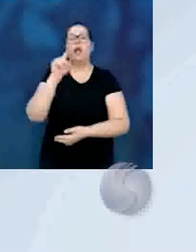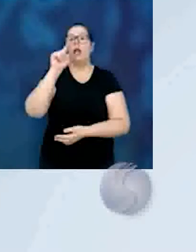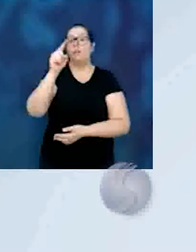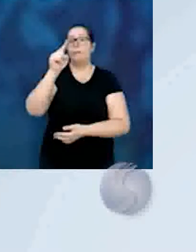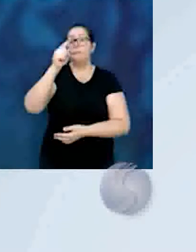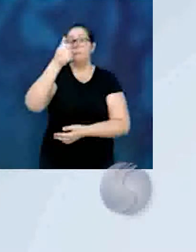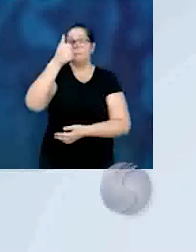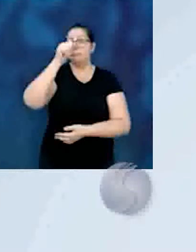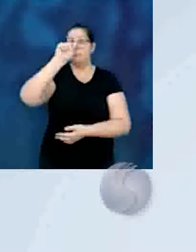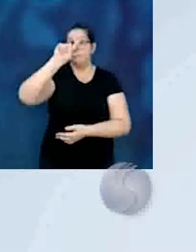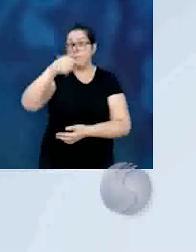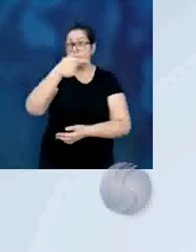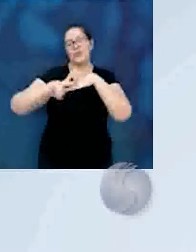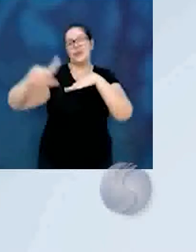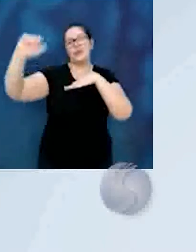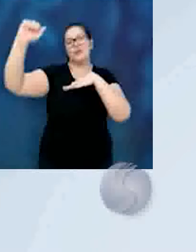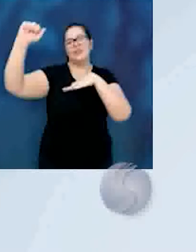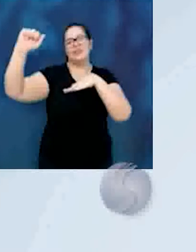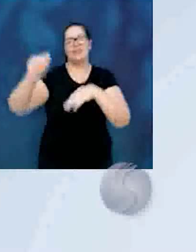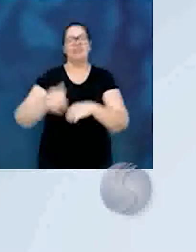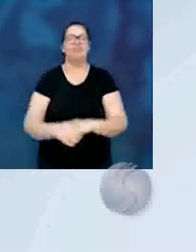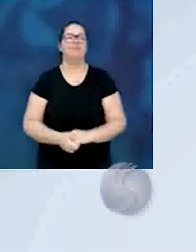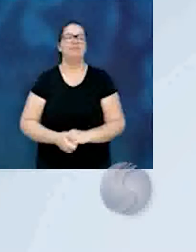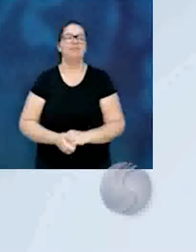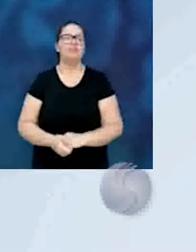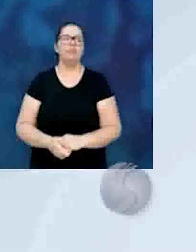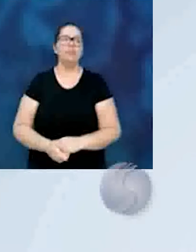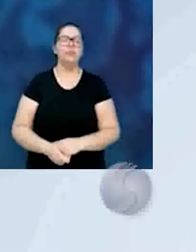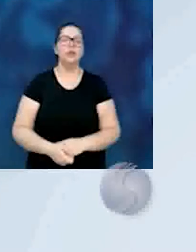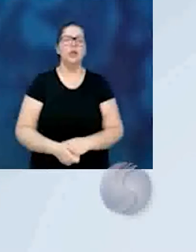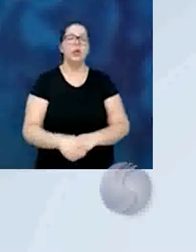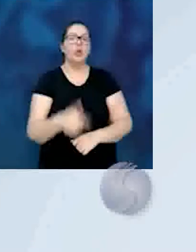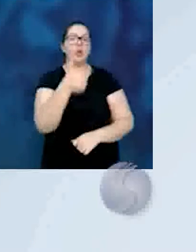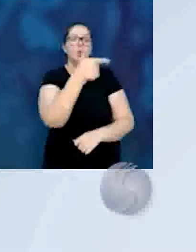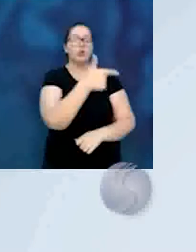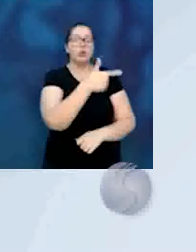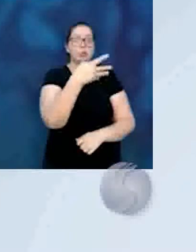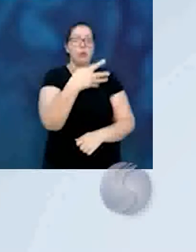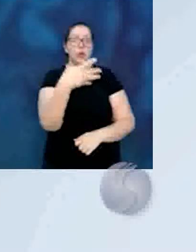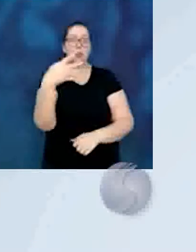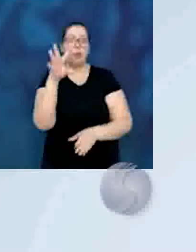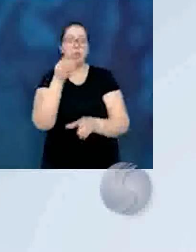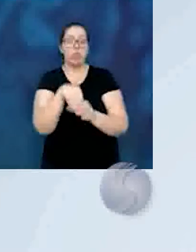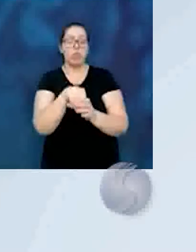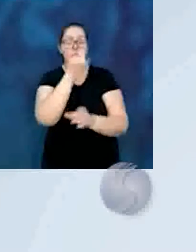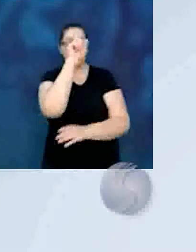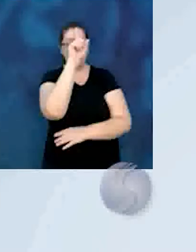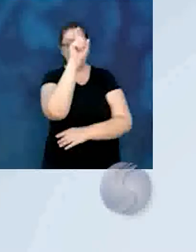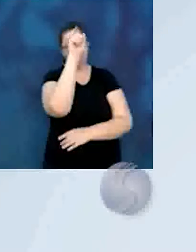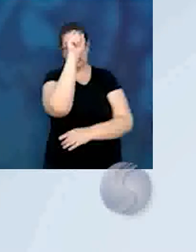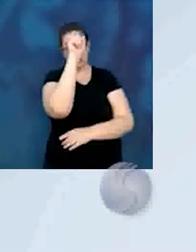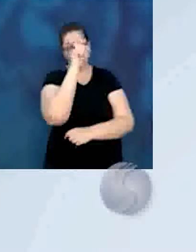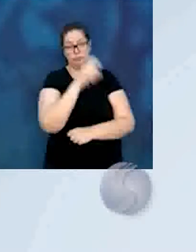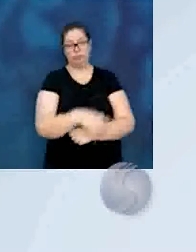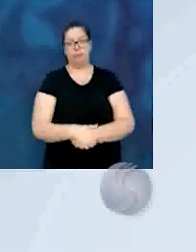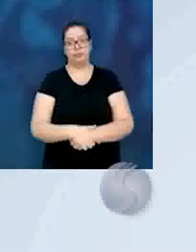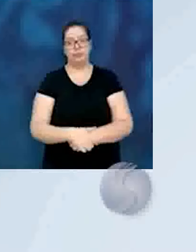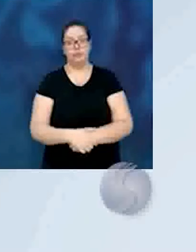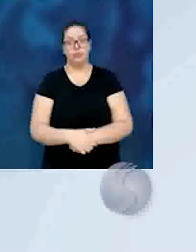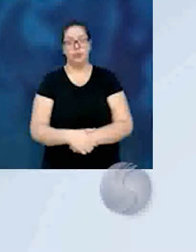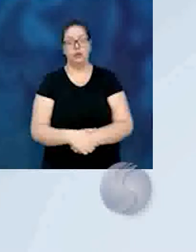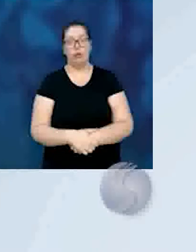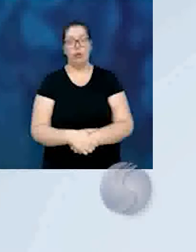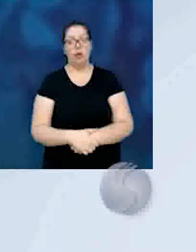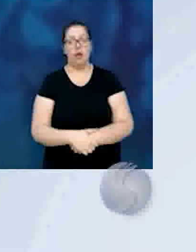1.792 recuperados, 244 estão internados, são 108 em